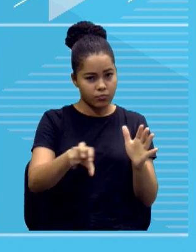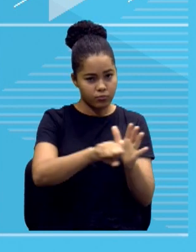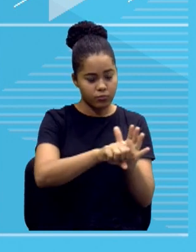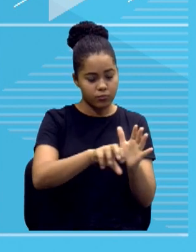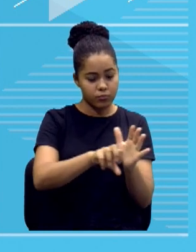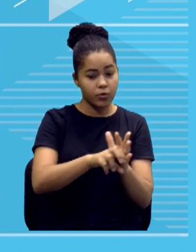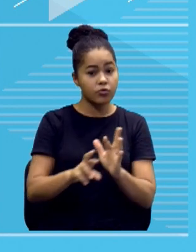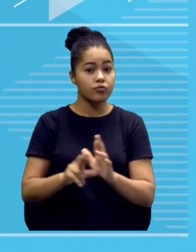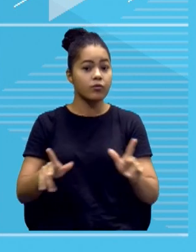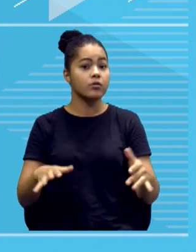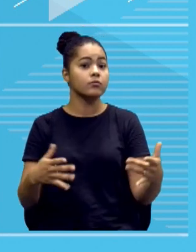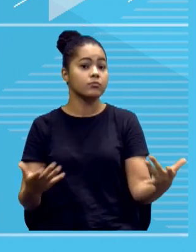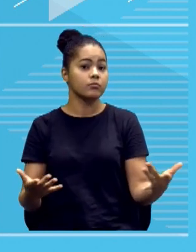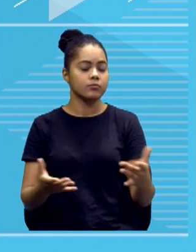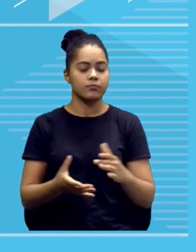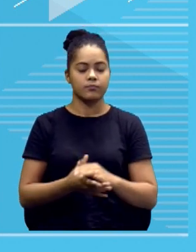certo?